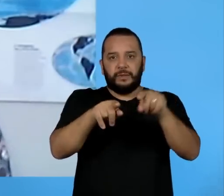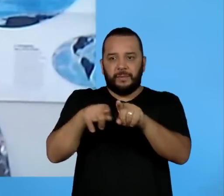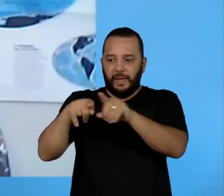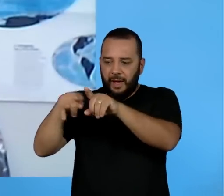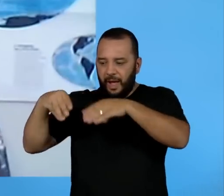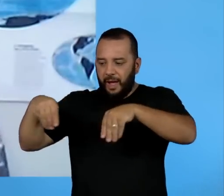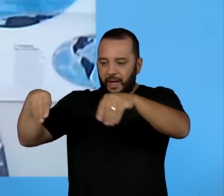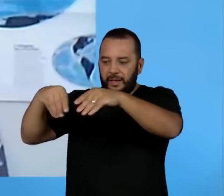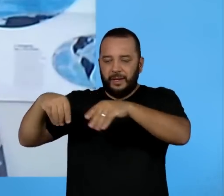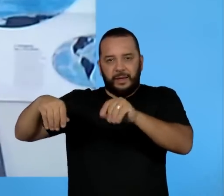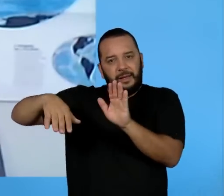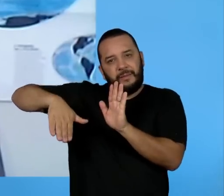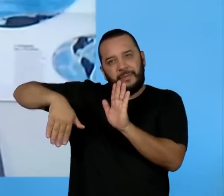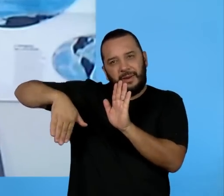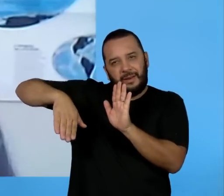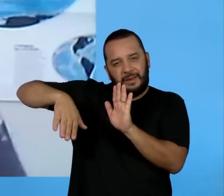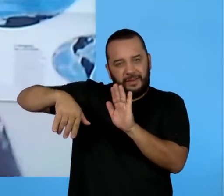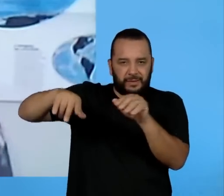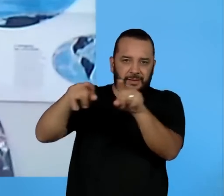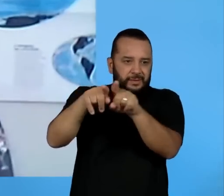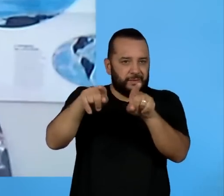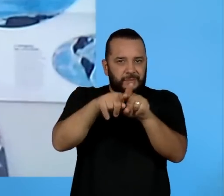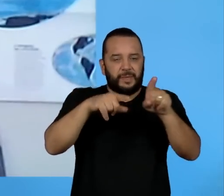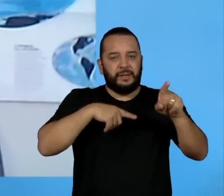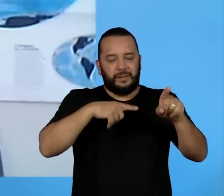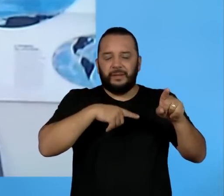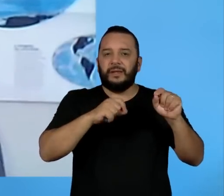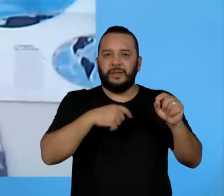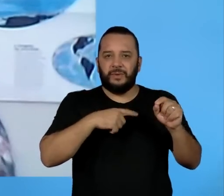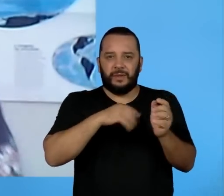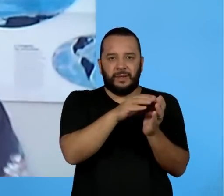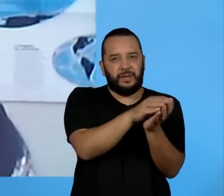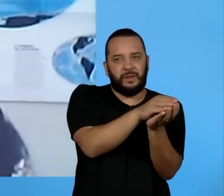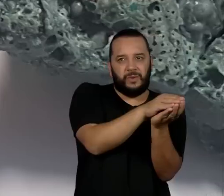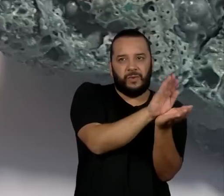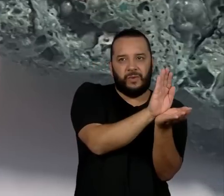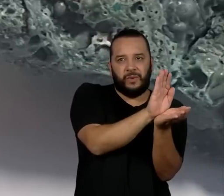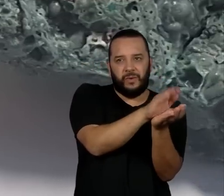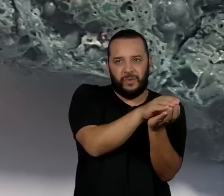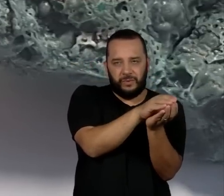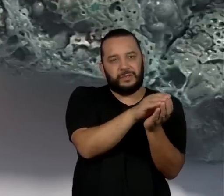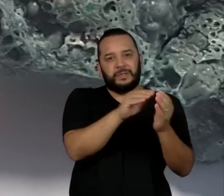praia, fragmentos de conchas, material biológico.